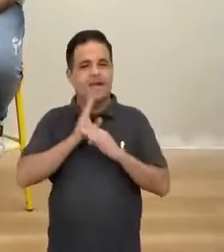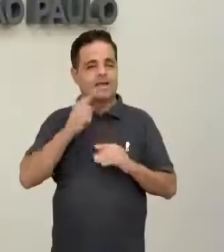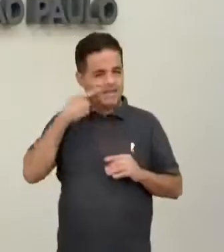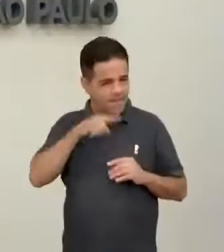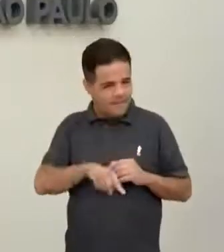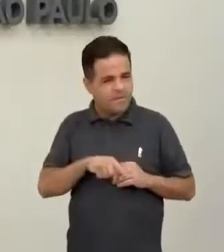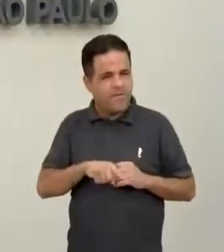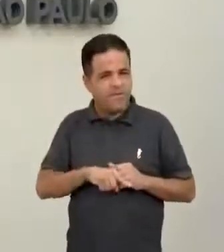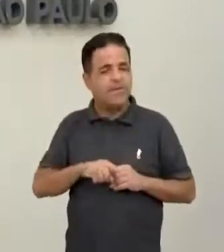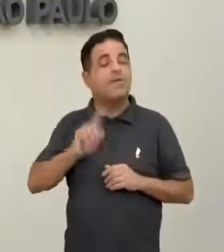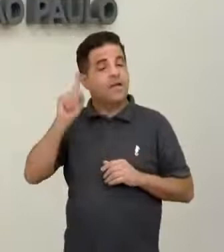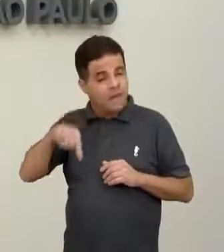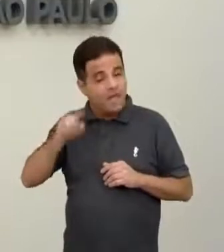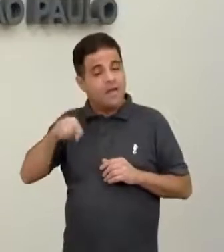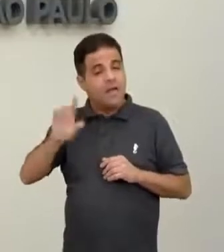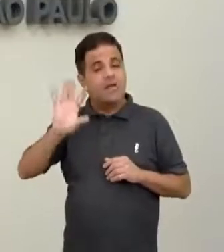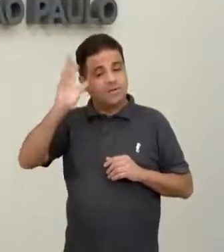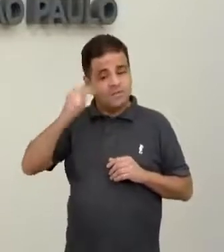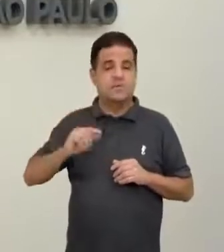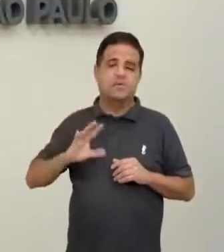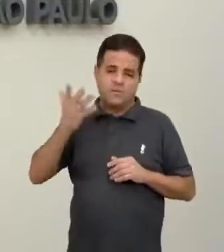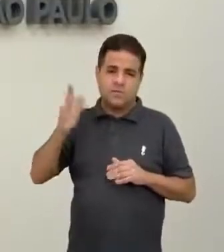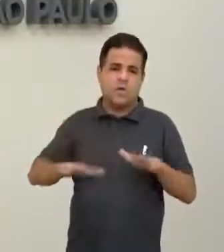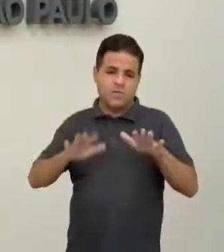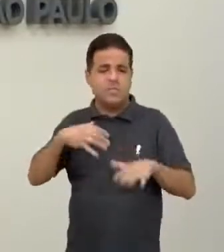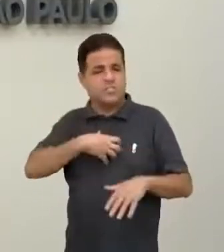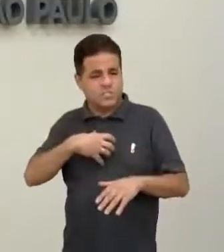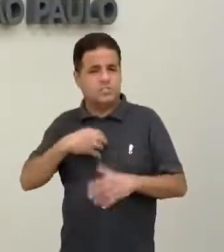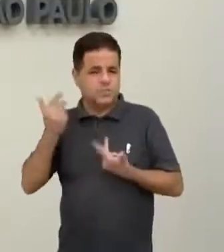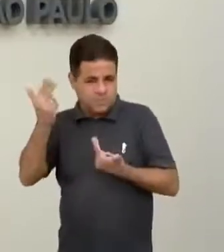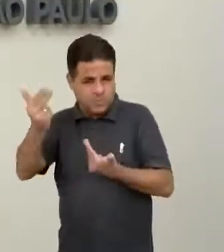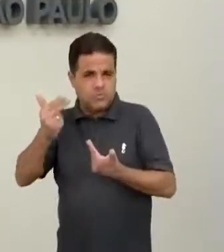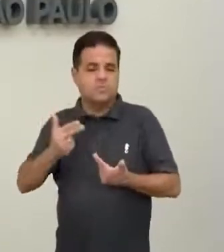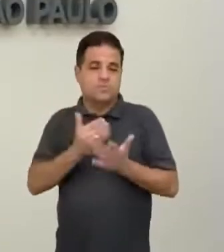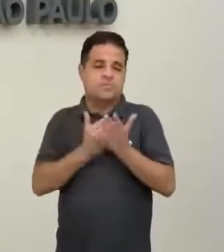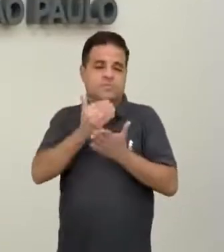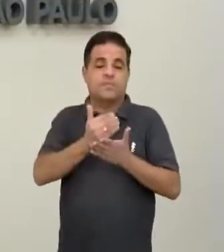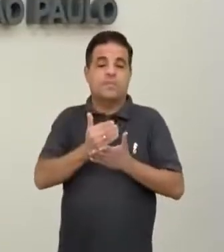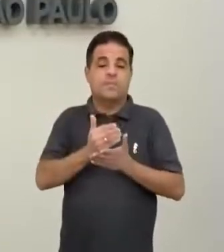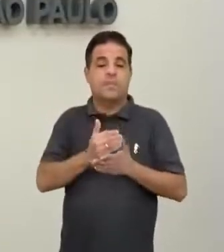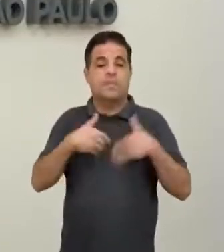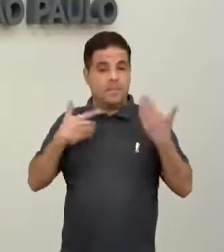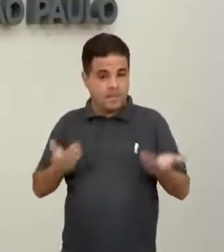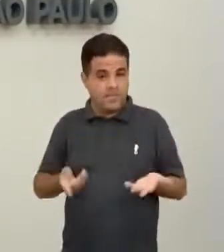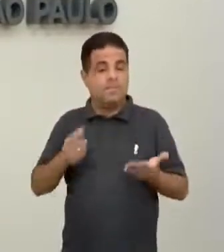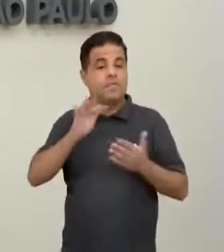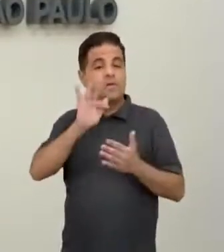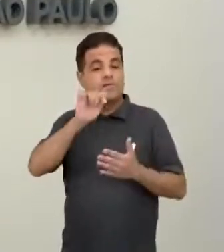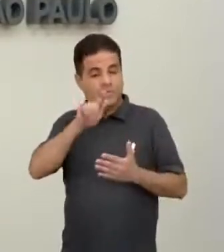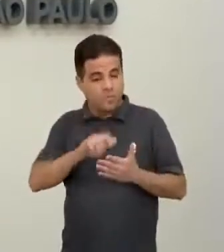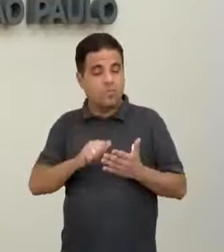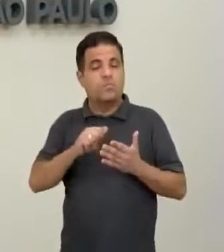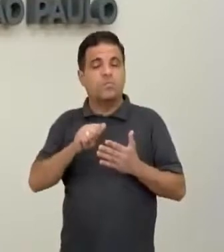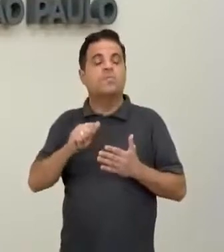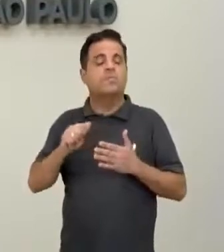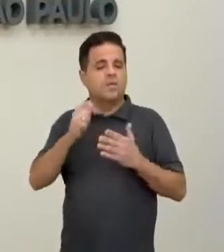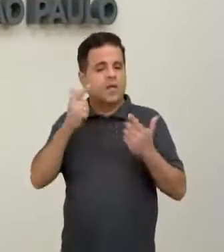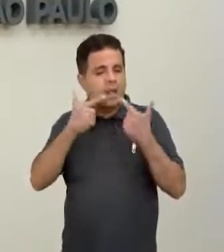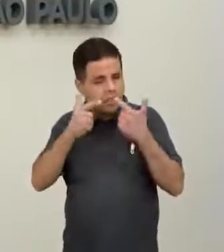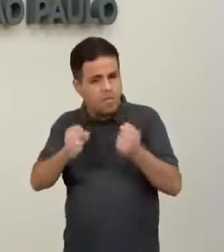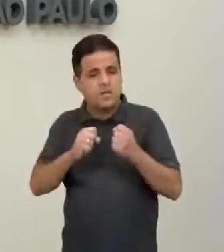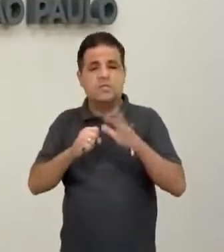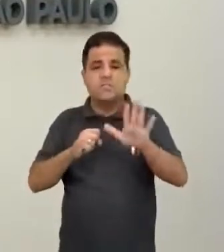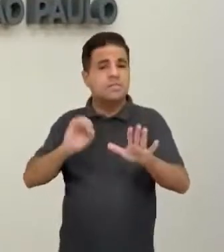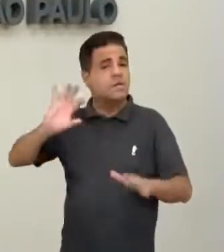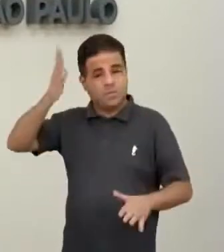essa situação. E essa situação não acontece talvez desse jeito, que está bem exagerado, né? Aí já é uma figura de linguagem também, dá uma exagerada.